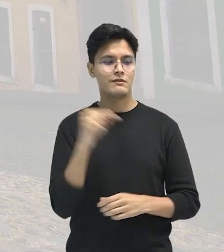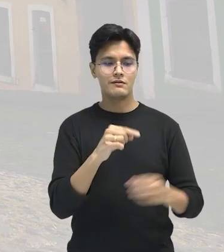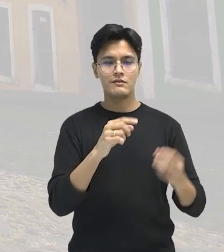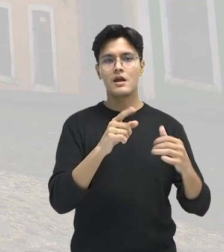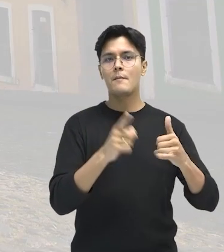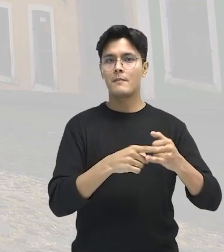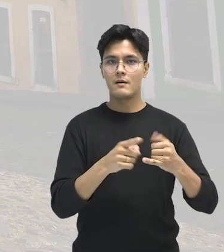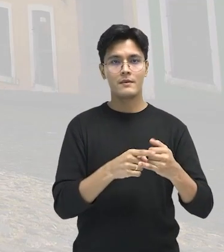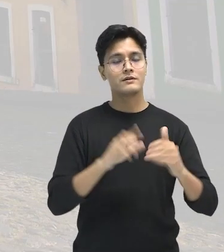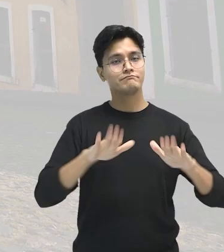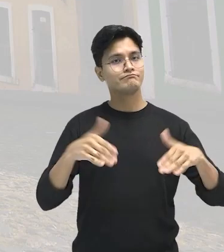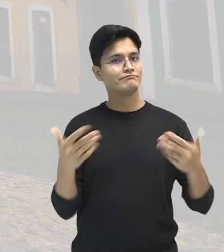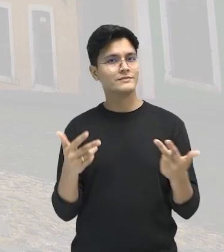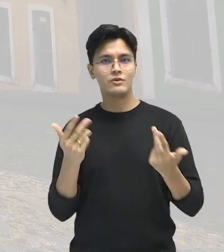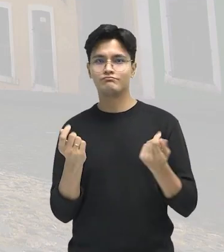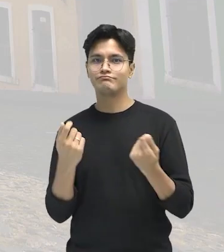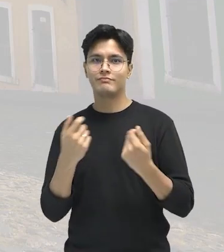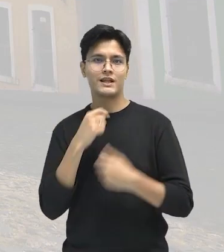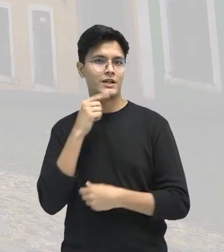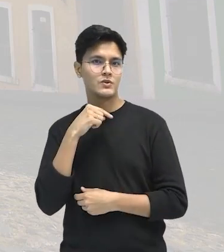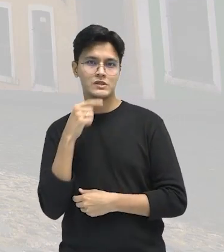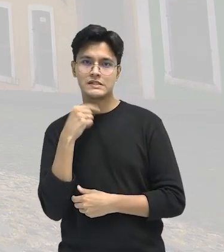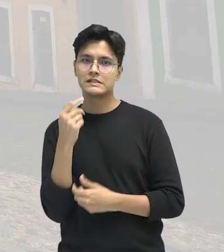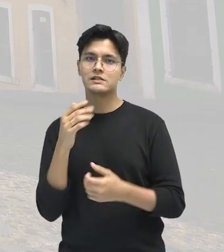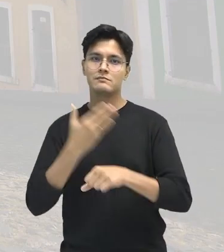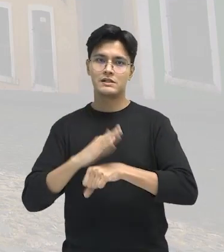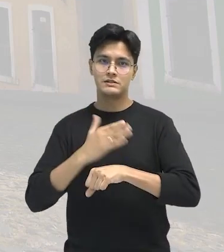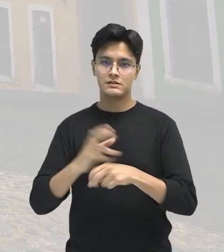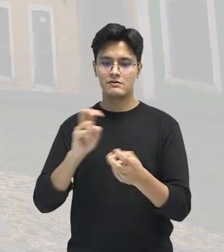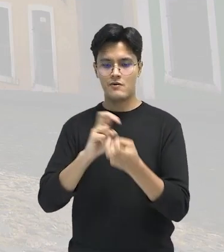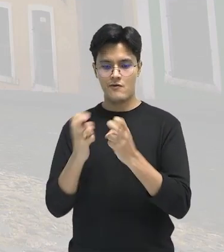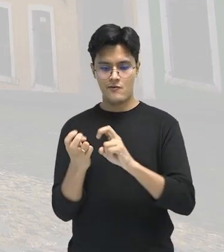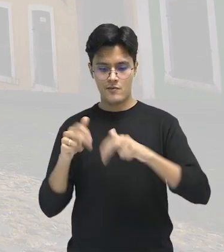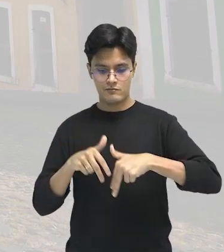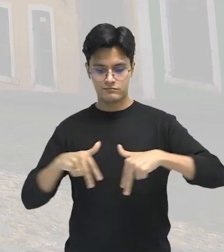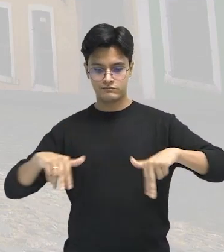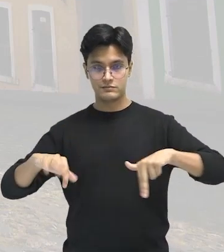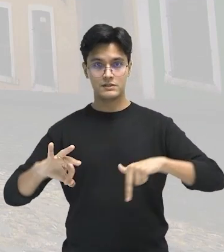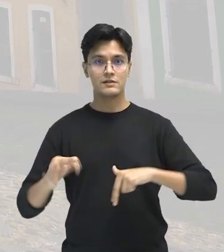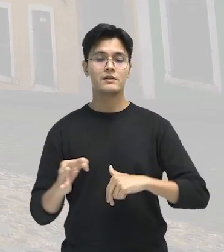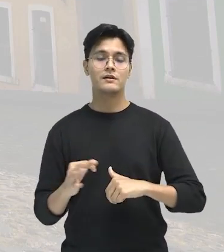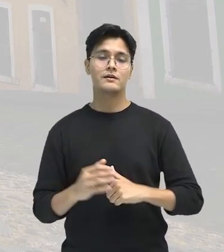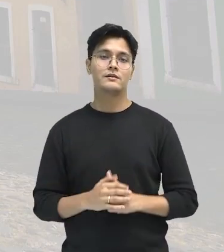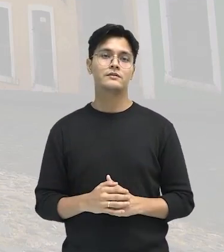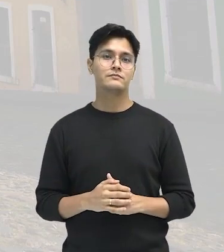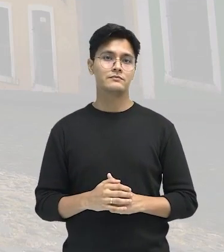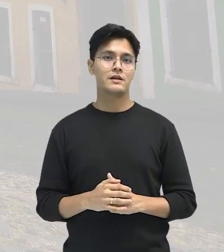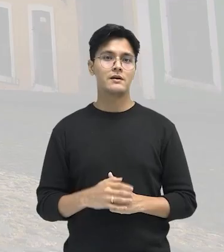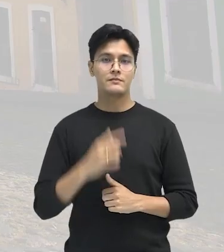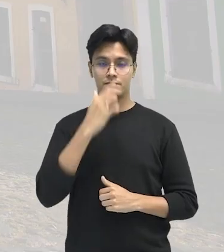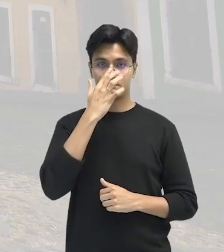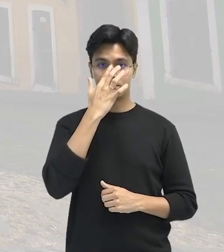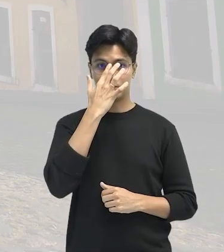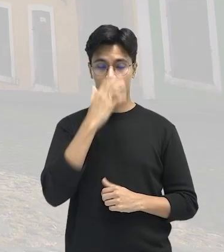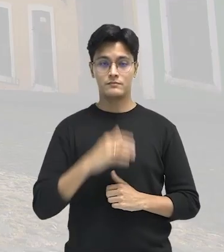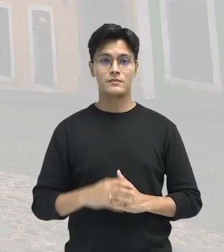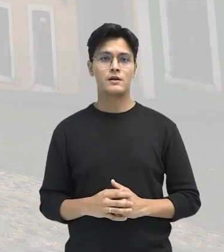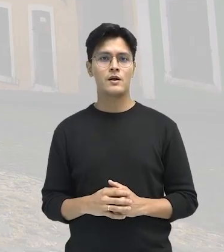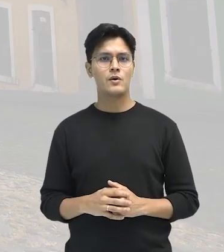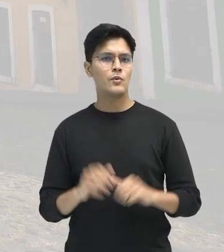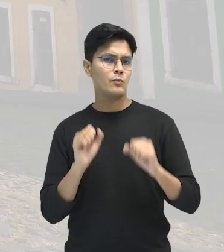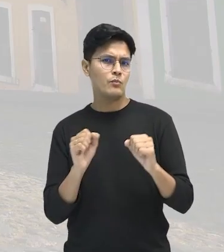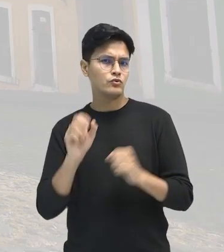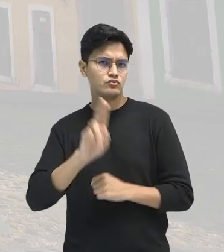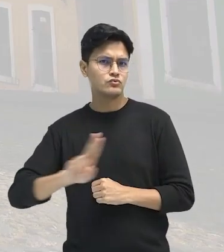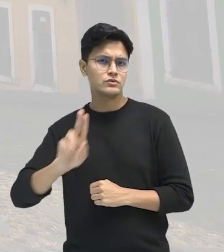fazer presente na roda de capoeira, tá bom? É o único que numa roda de capoeira pode figurar sozinho,